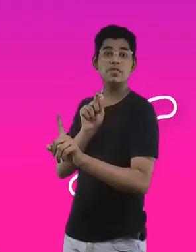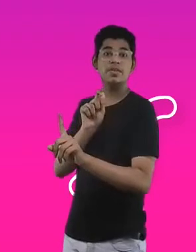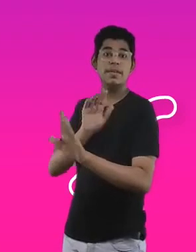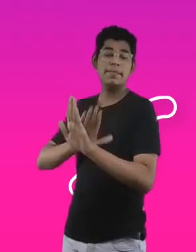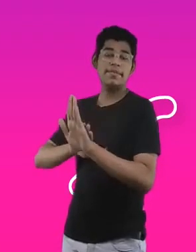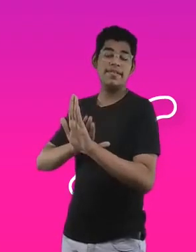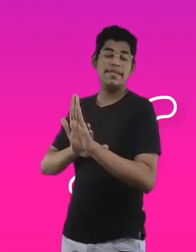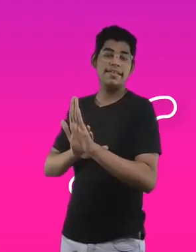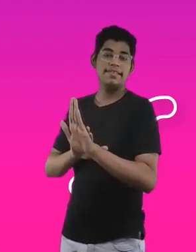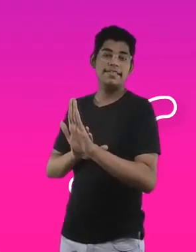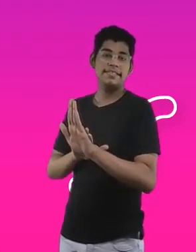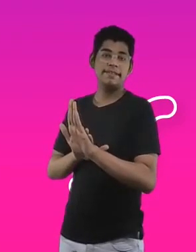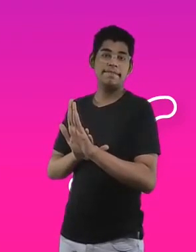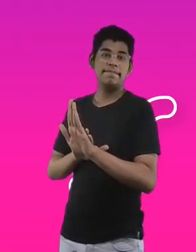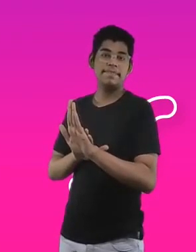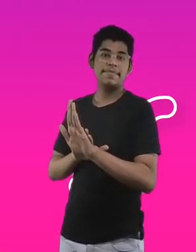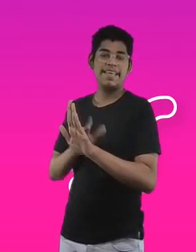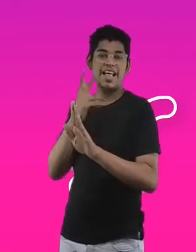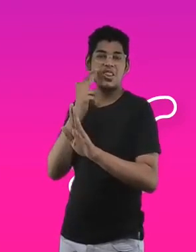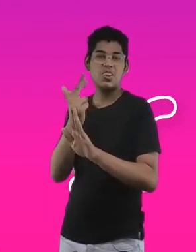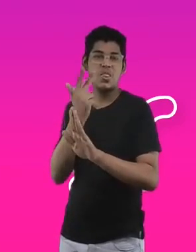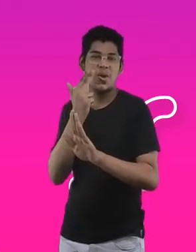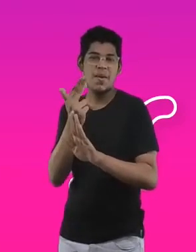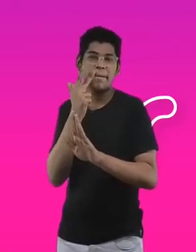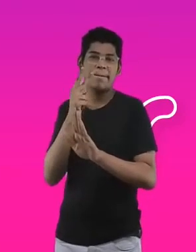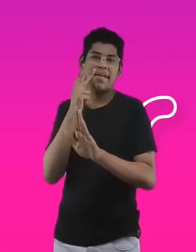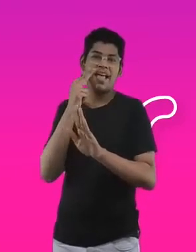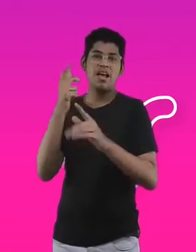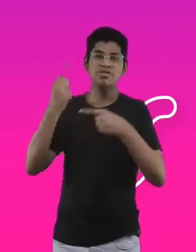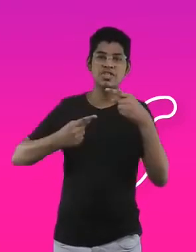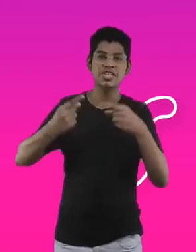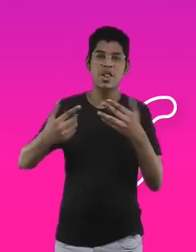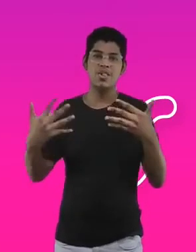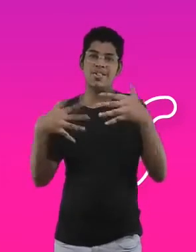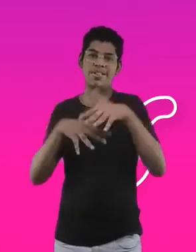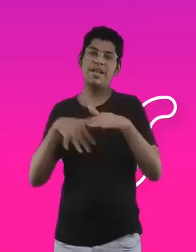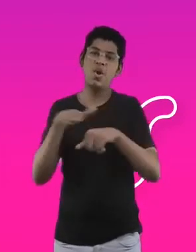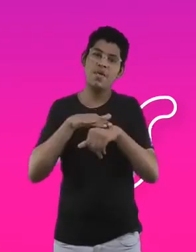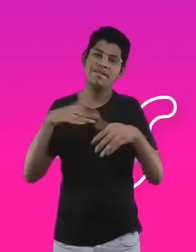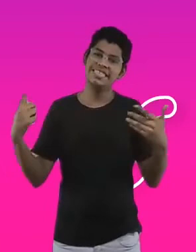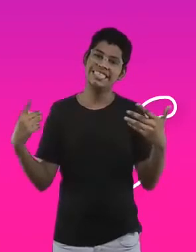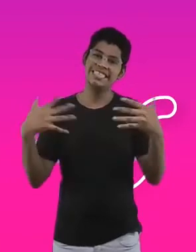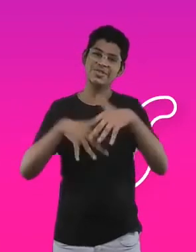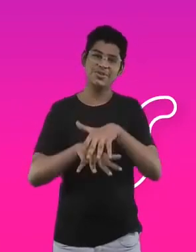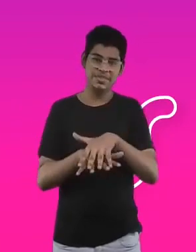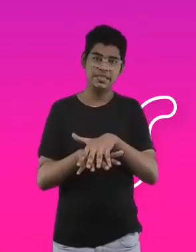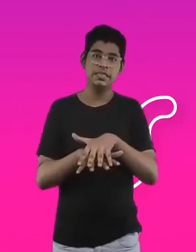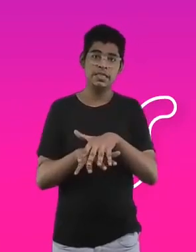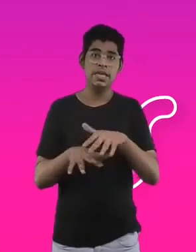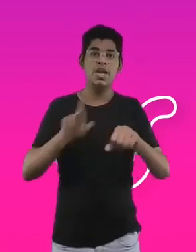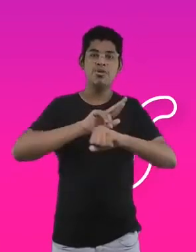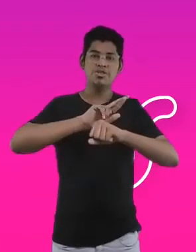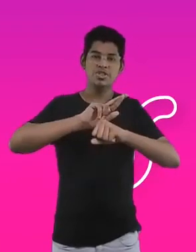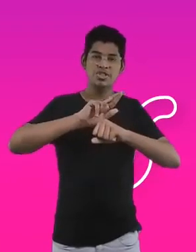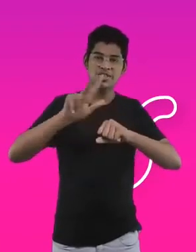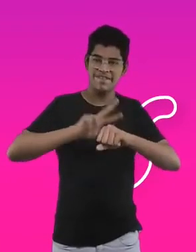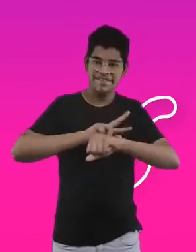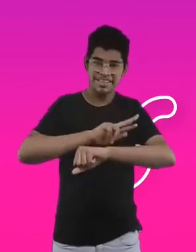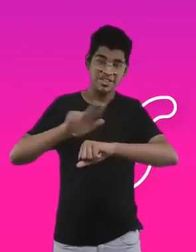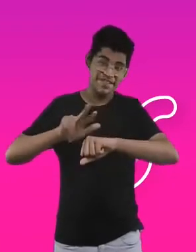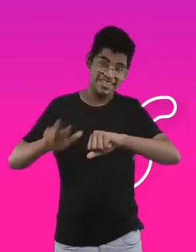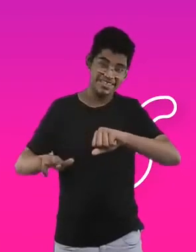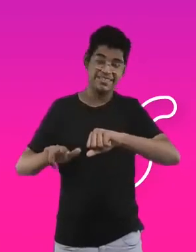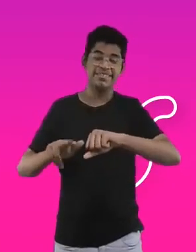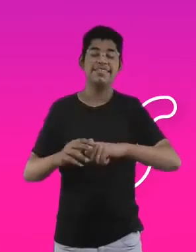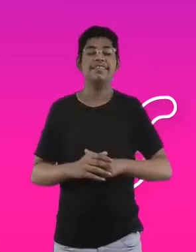que é muito comum nos diálogos sobre inclusão, né, e também sobre diversidade, é o fato de